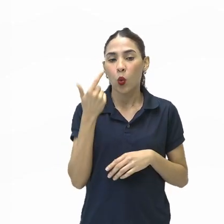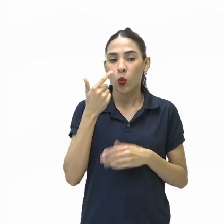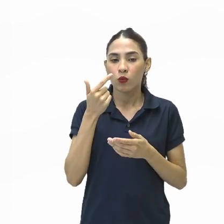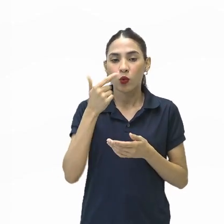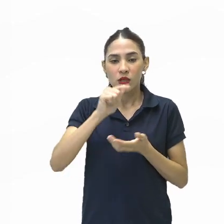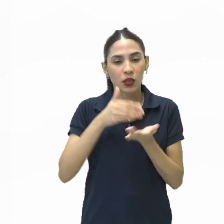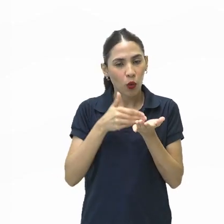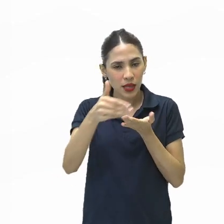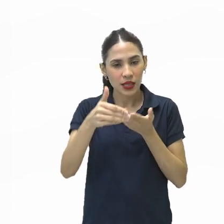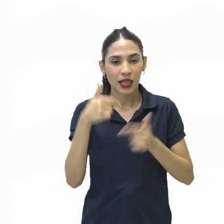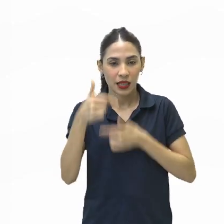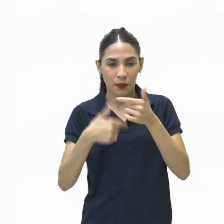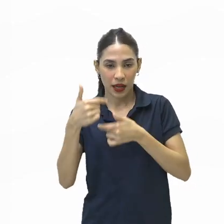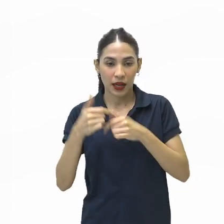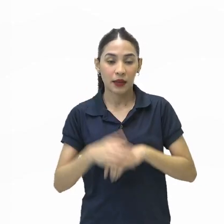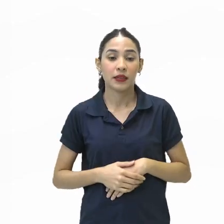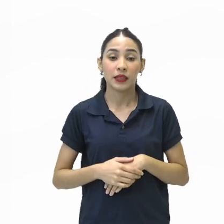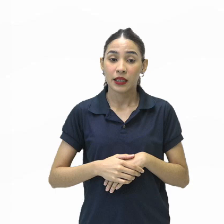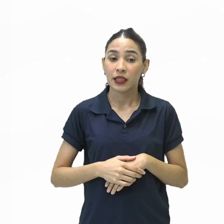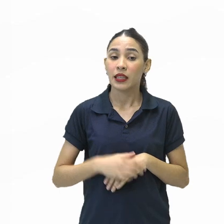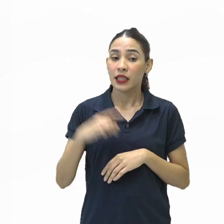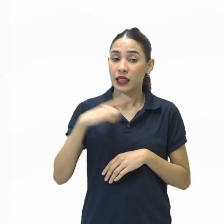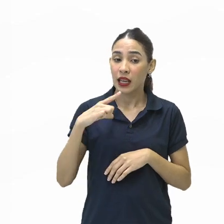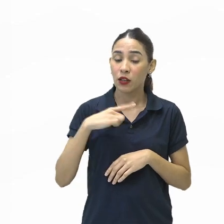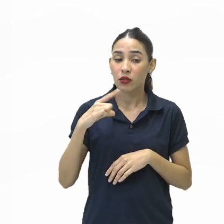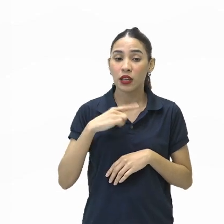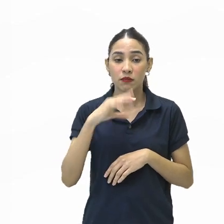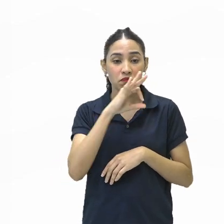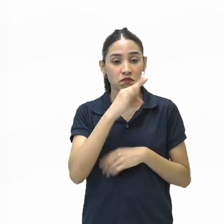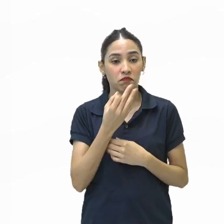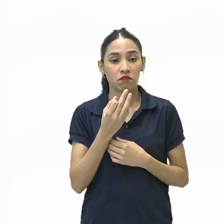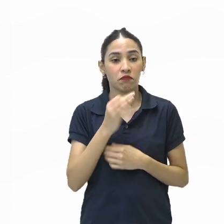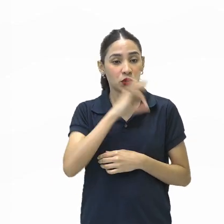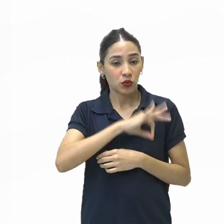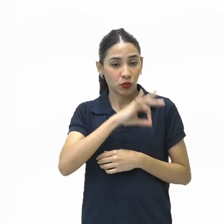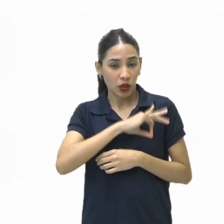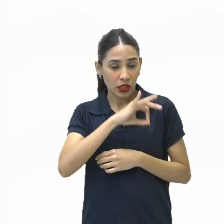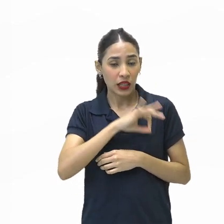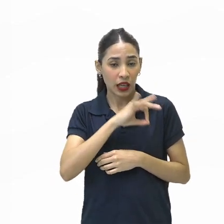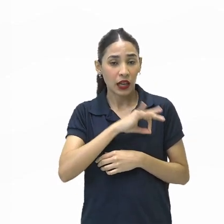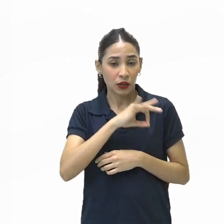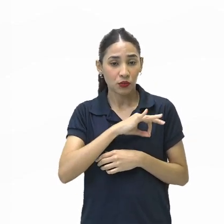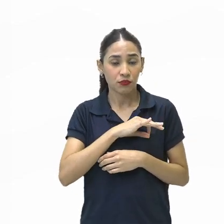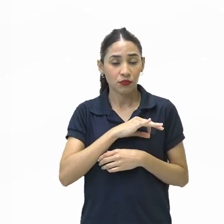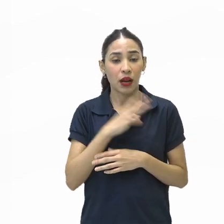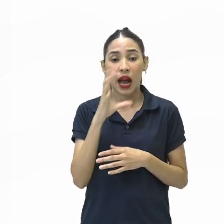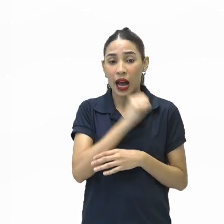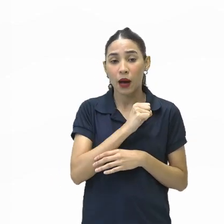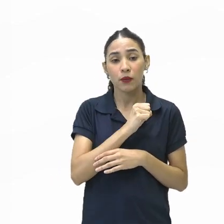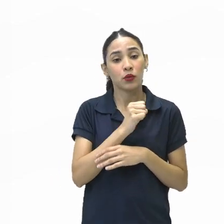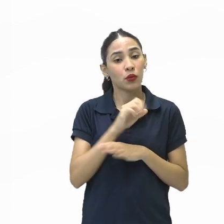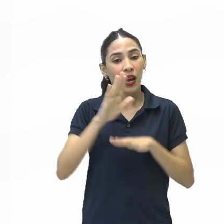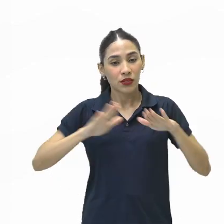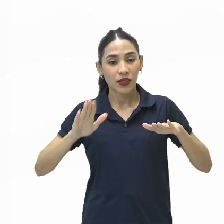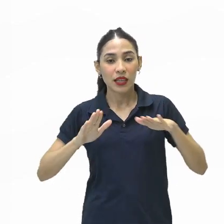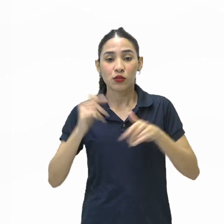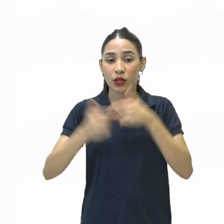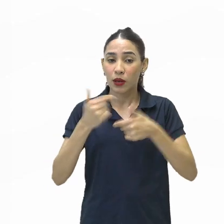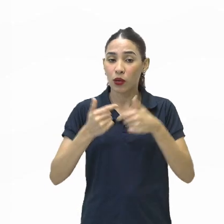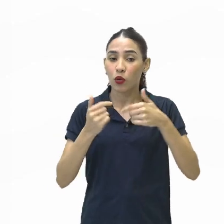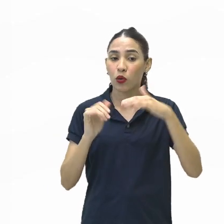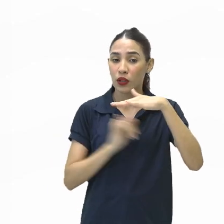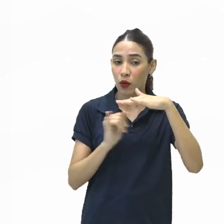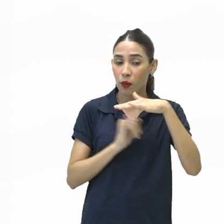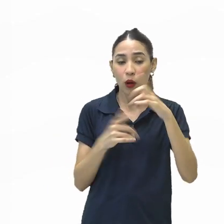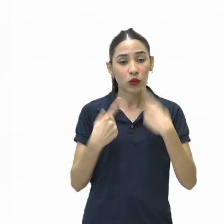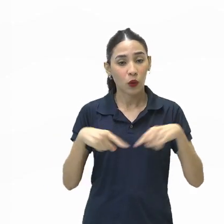a trabalhar. E isso gera uma renda imediata. Muitas vezes, o trabalhador informal, ele não